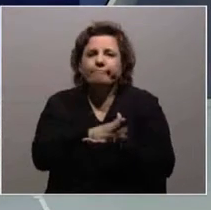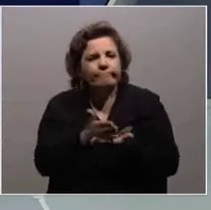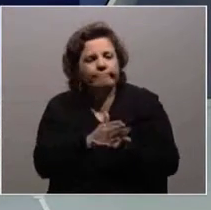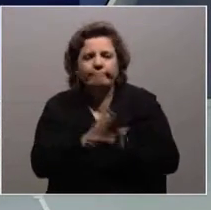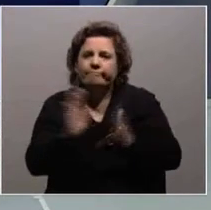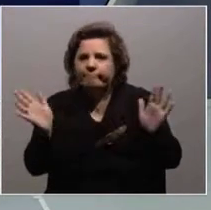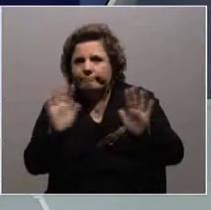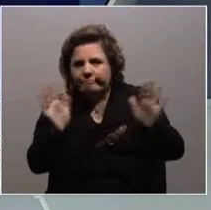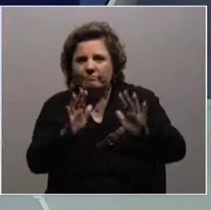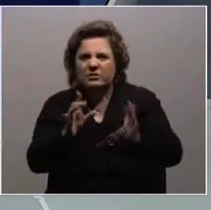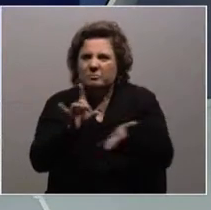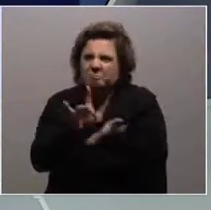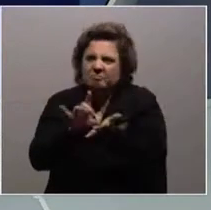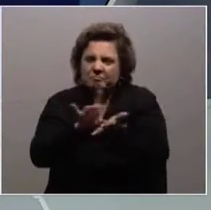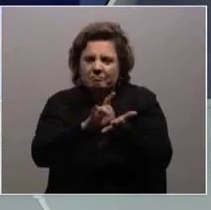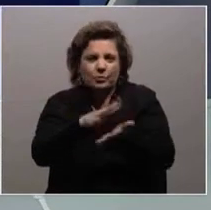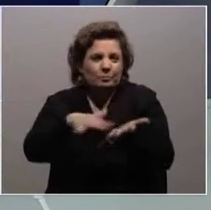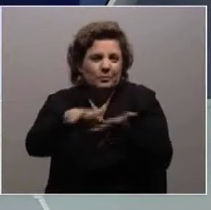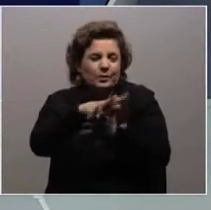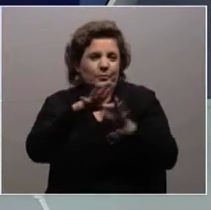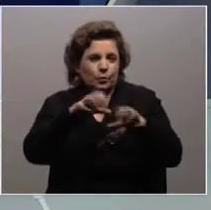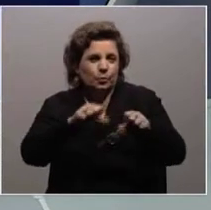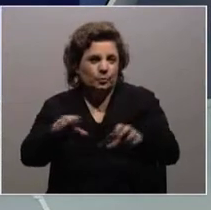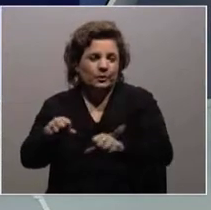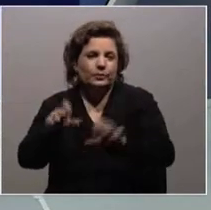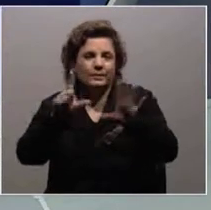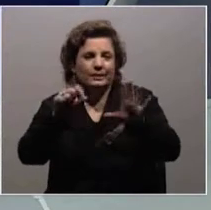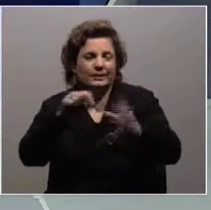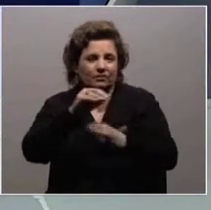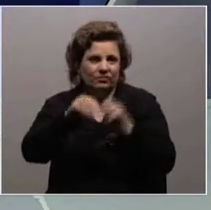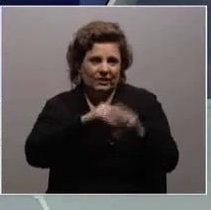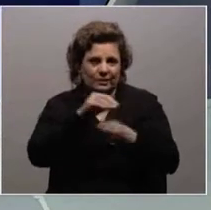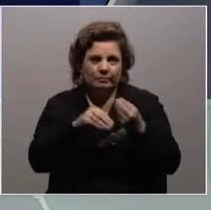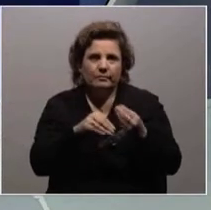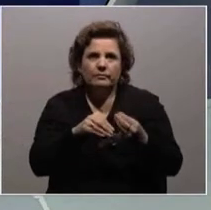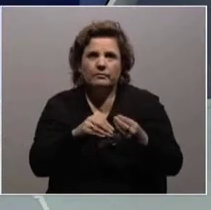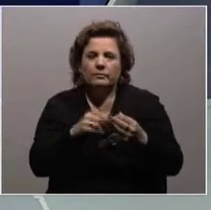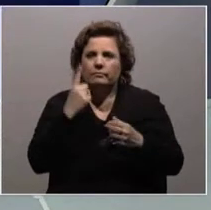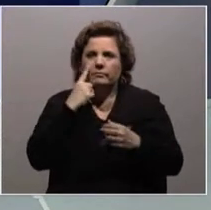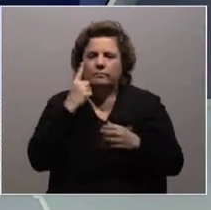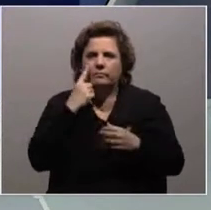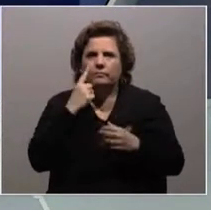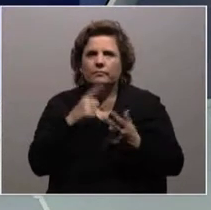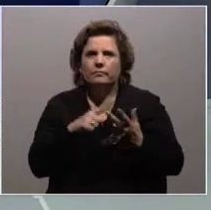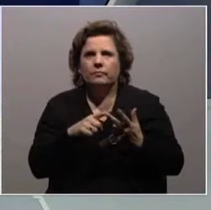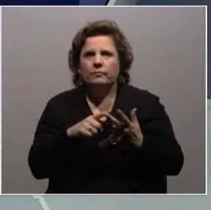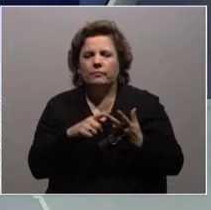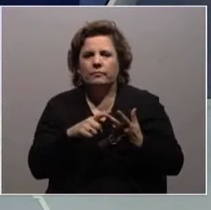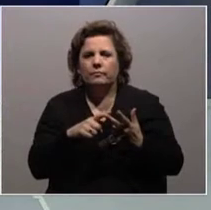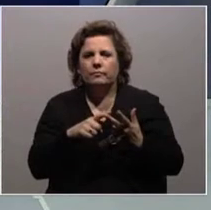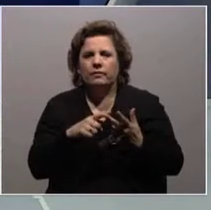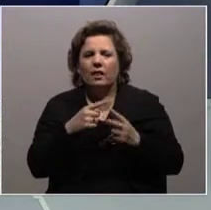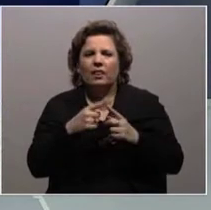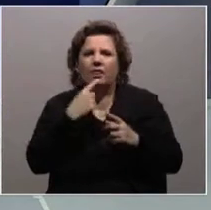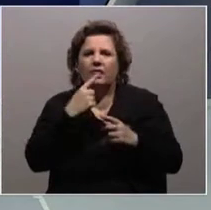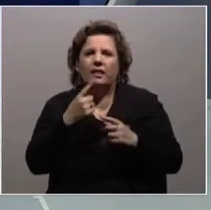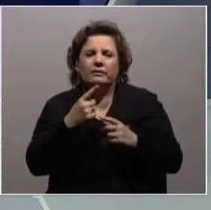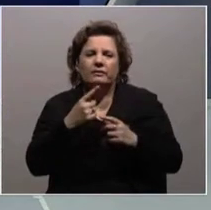evitar ele falou com de um prédio ocupado por 70 famílias o caso foi conhecido como ele os lanceiros